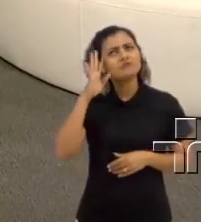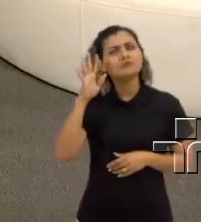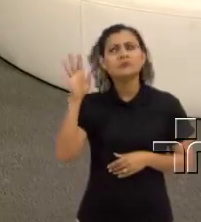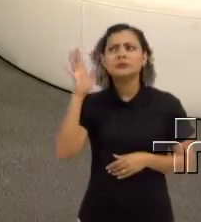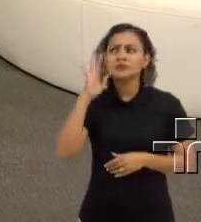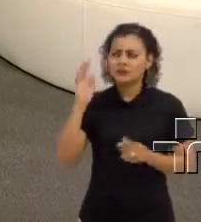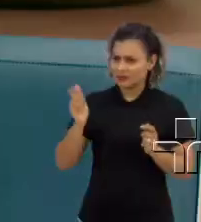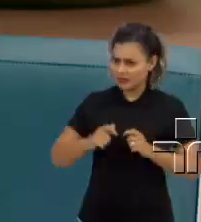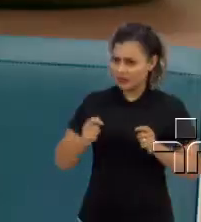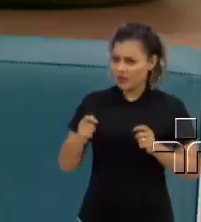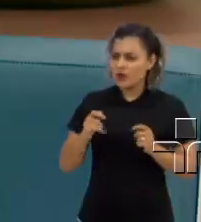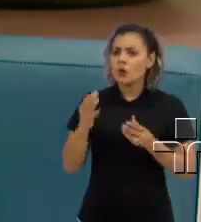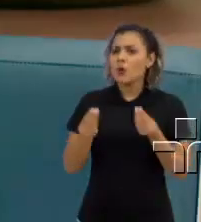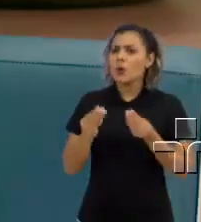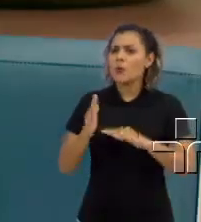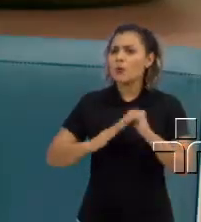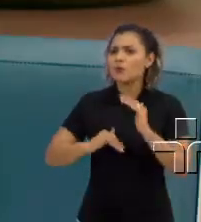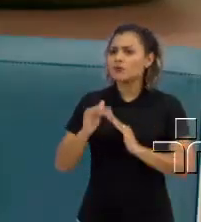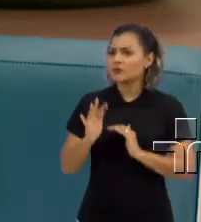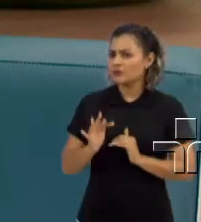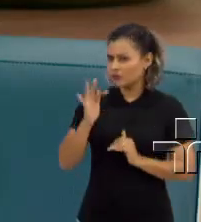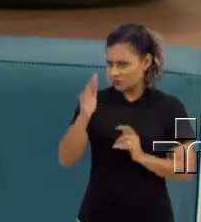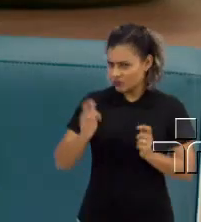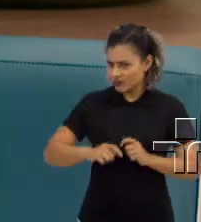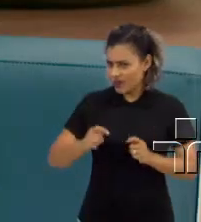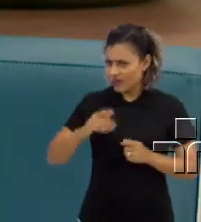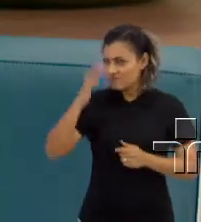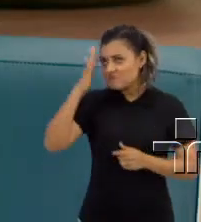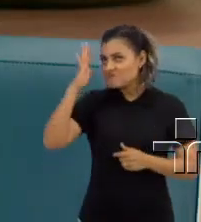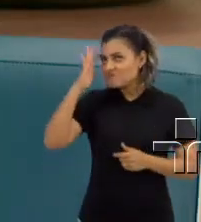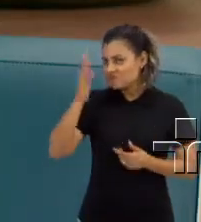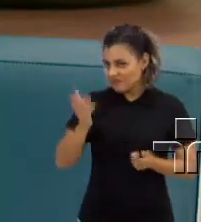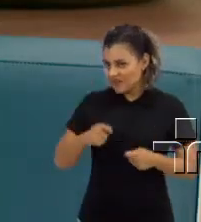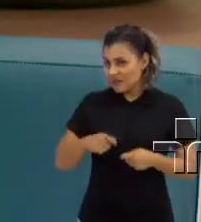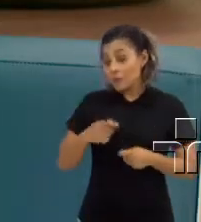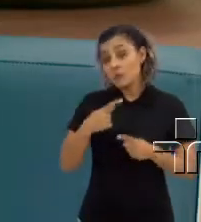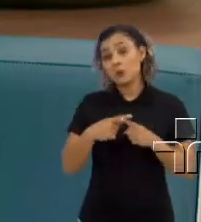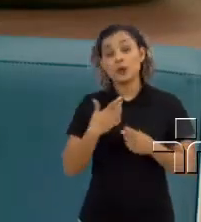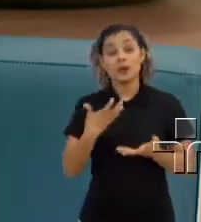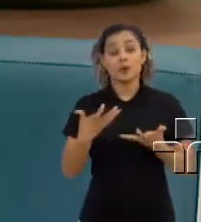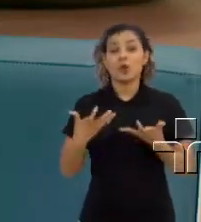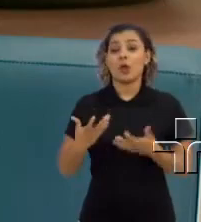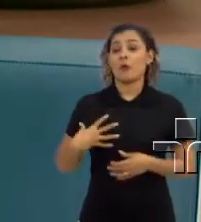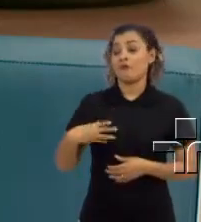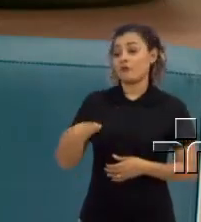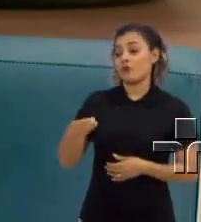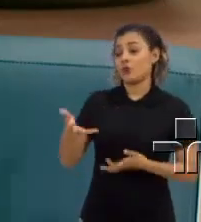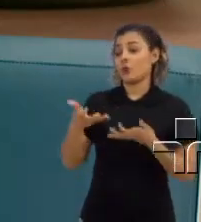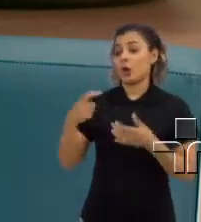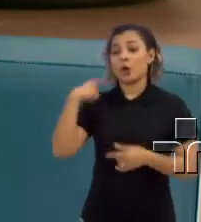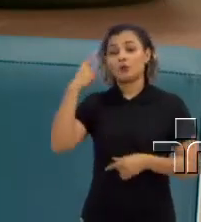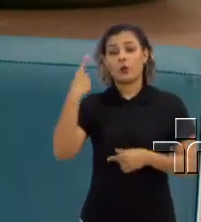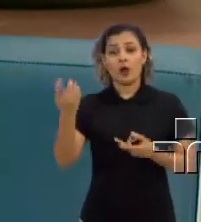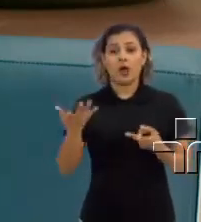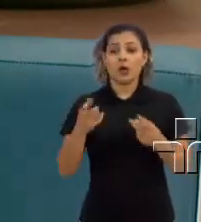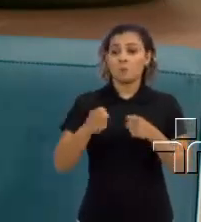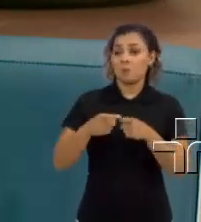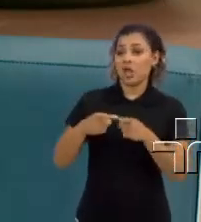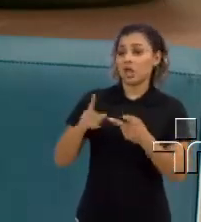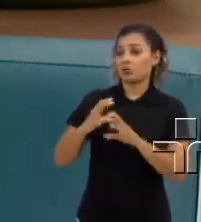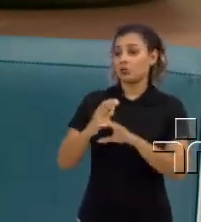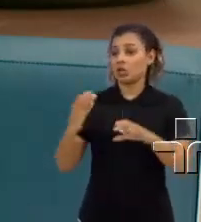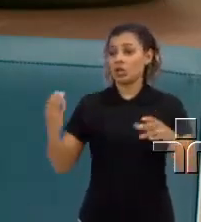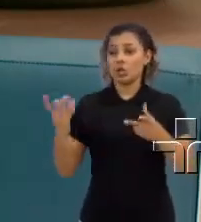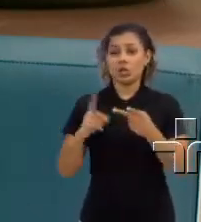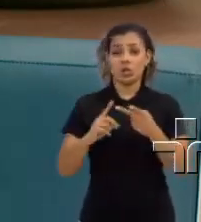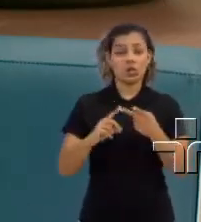imaginar, né, como serão as profissões do futuro? Porque a gente fala muito assim, eu quero que meu filho seja advogado, médico,